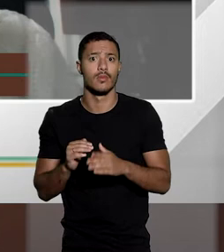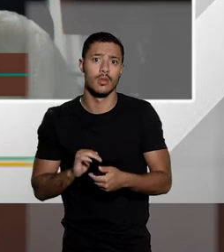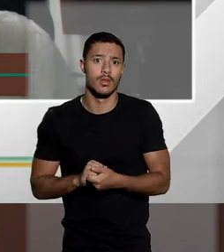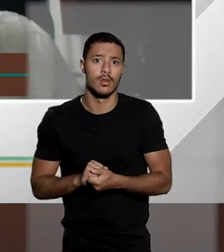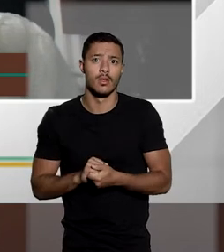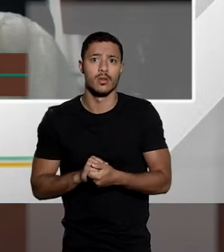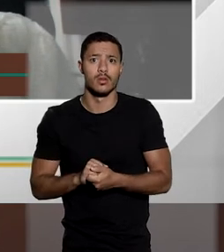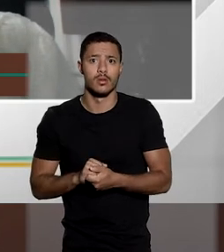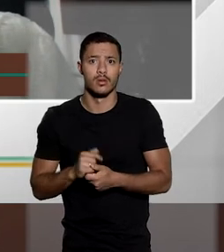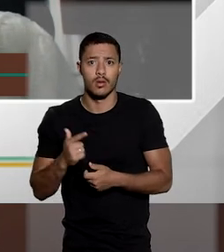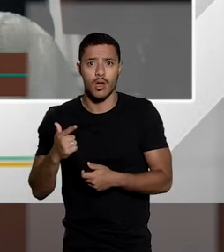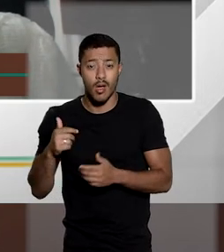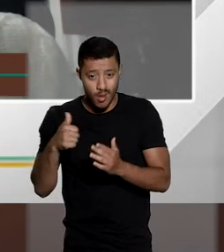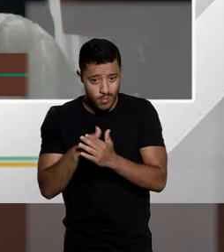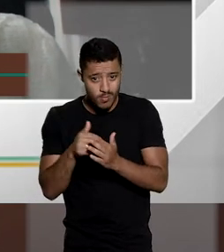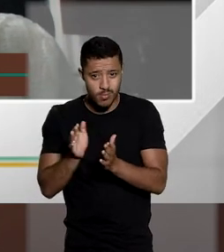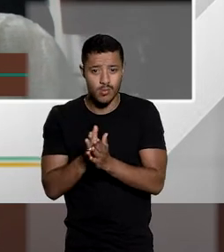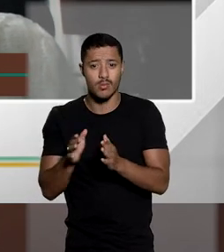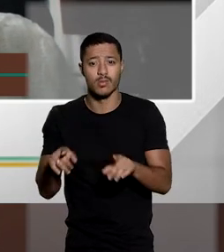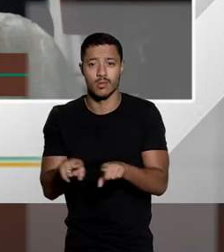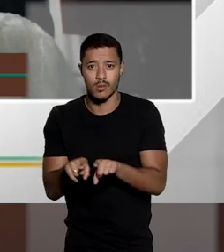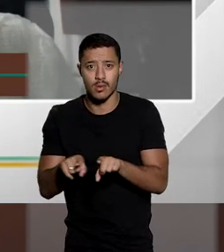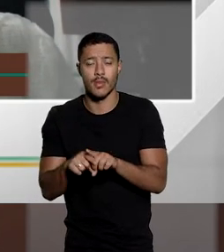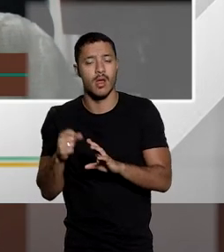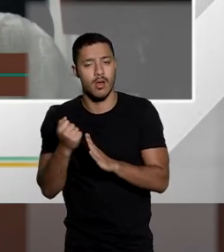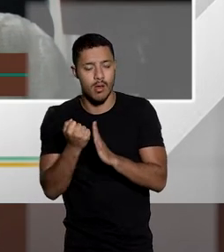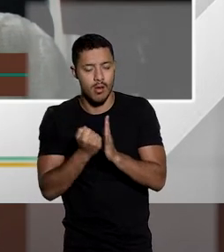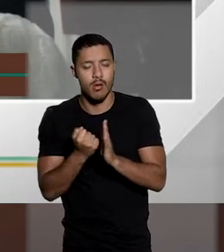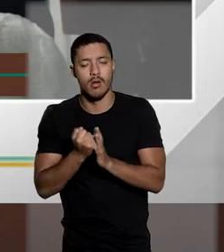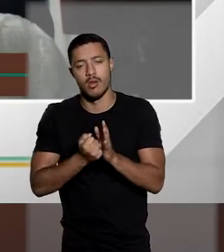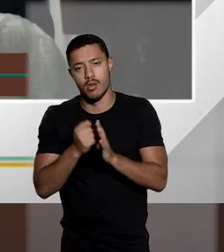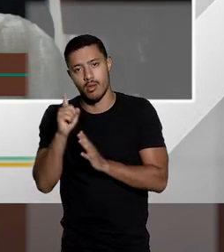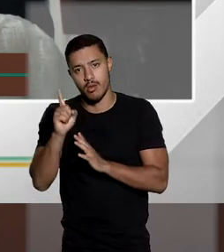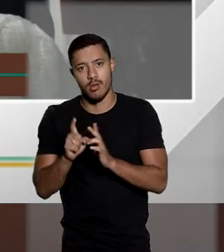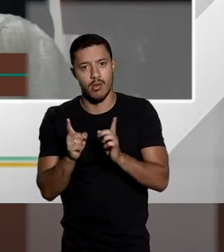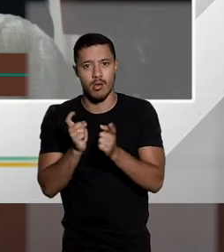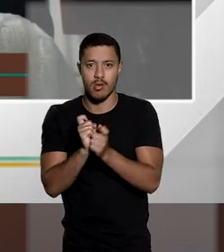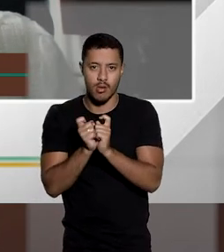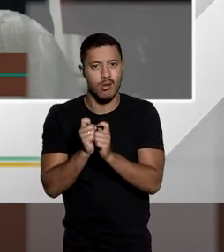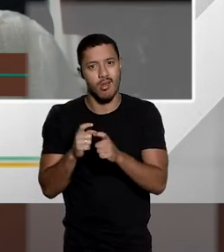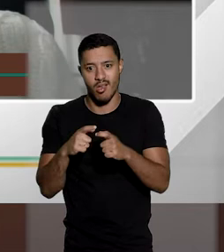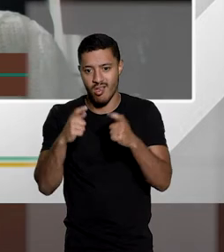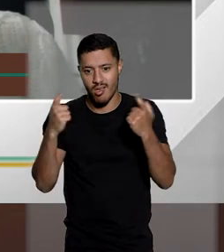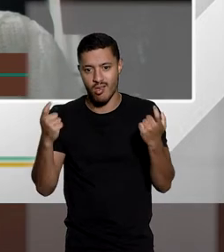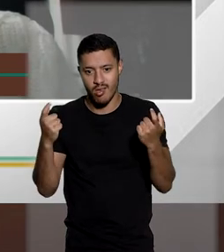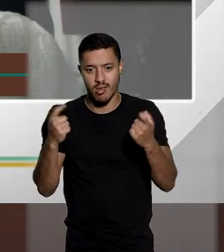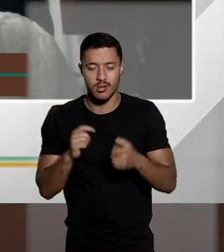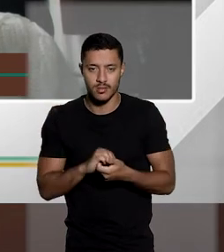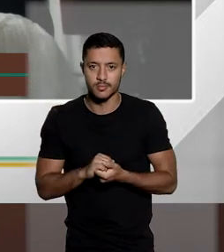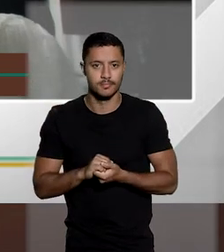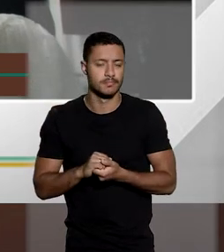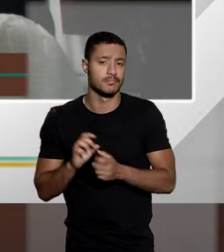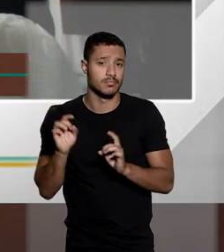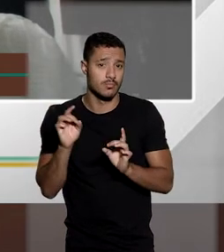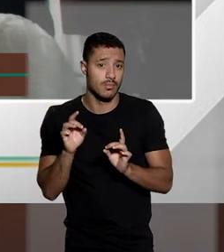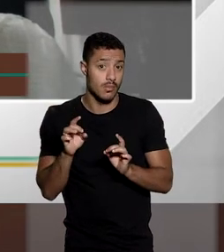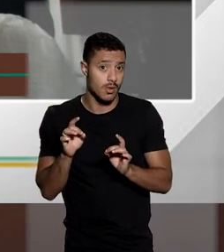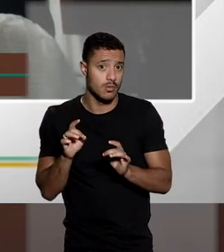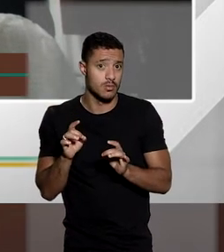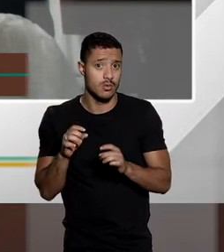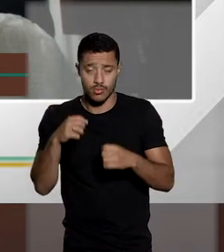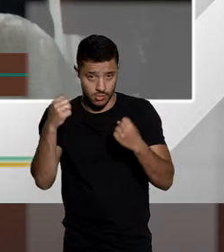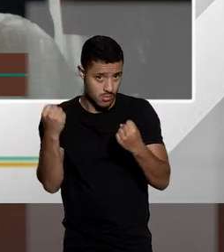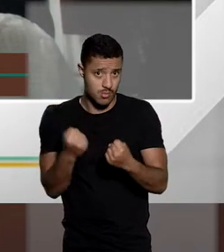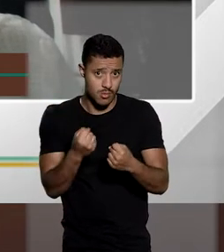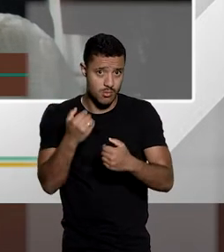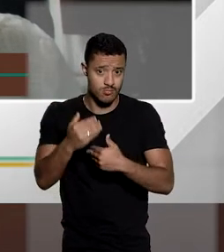pública, a mutabilidade que existe nos contratos administrativos, que é muito grande, não só por conta do